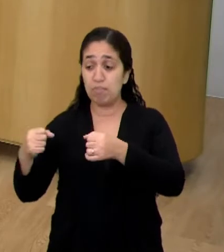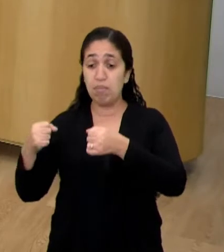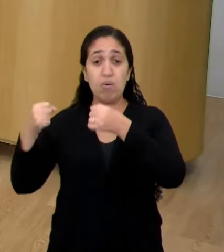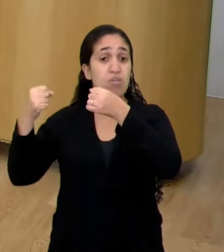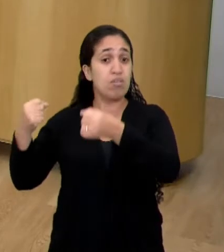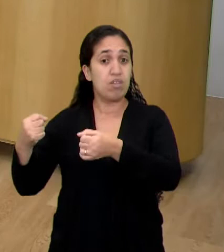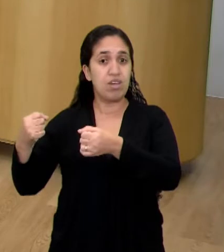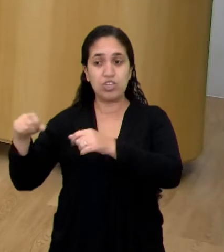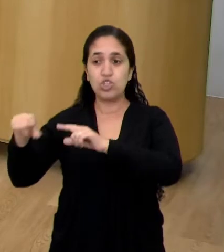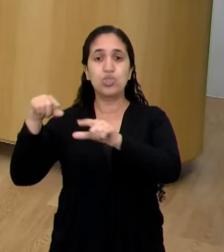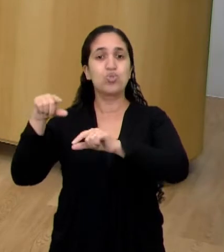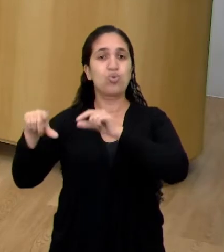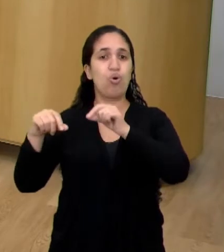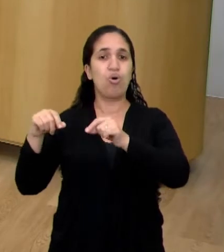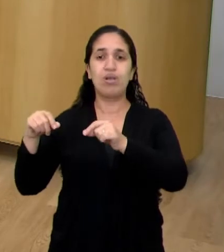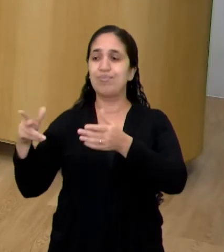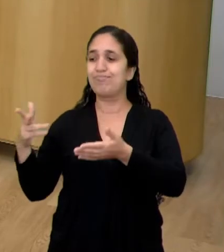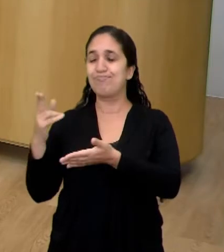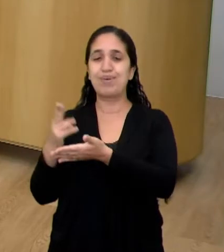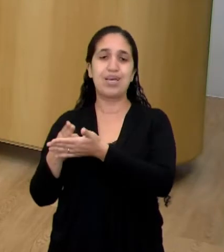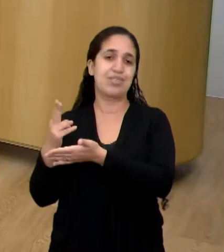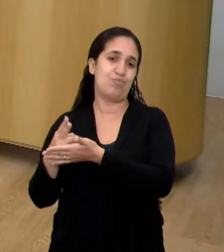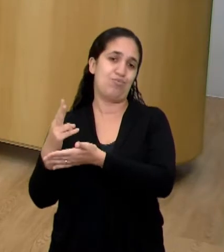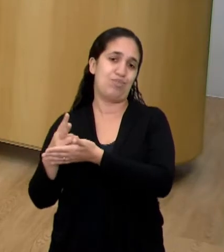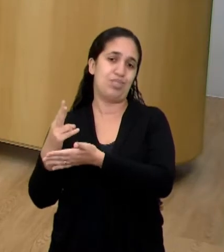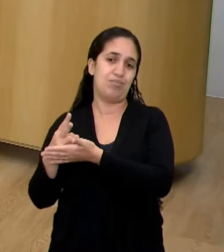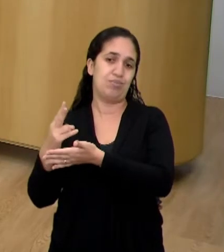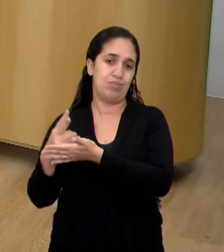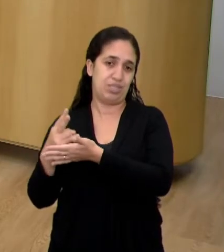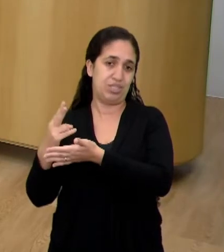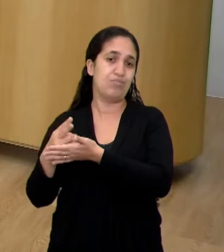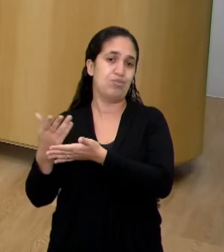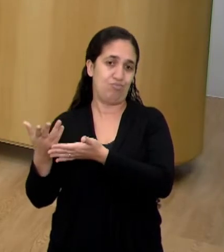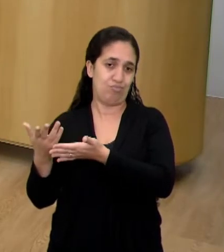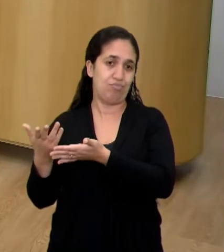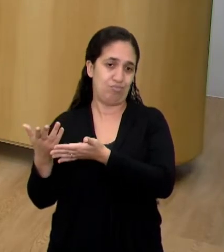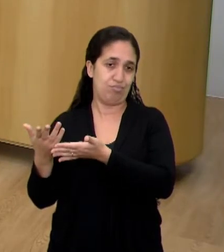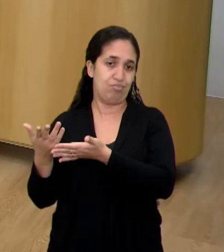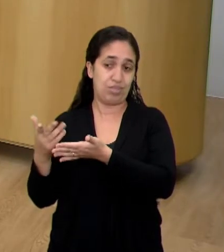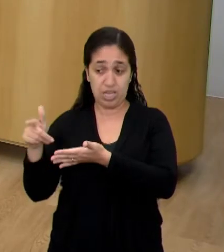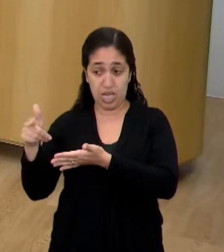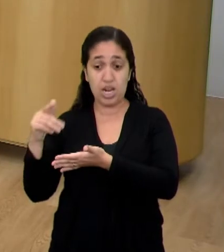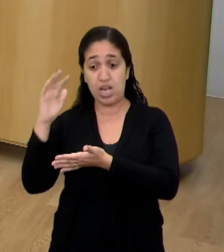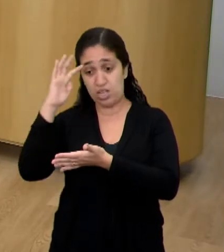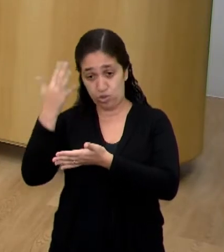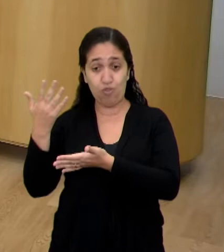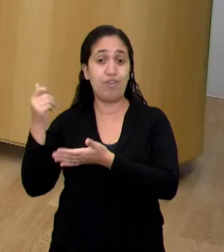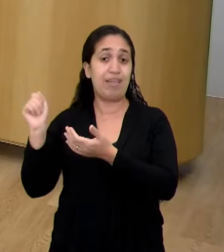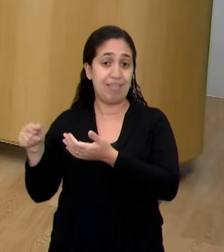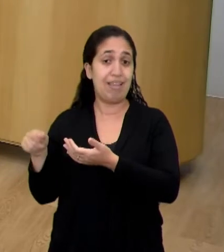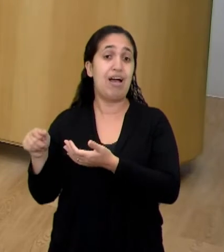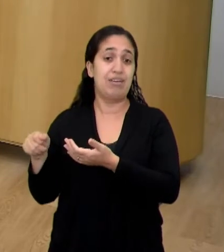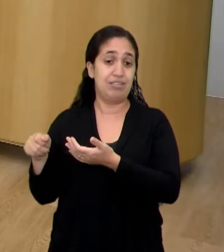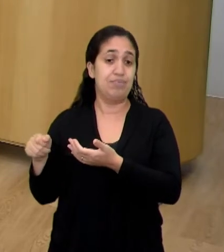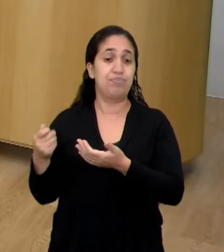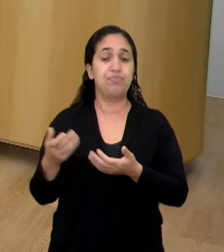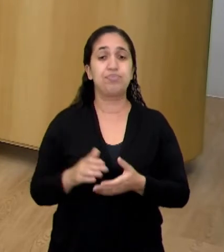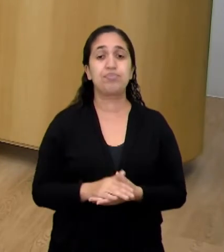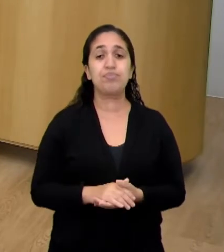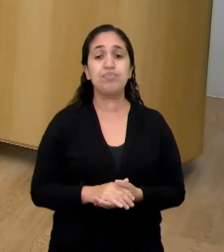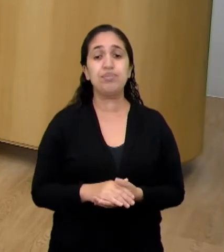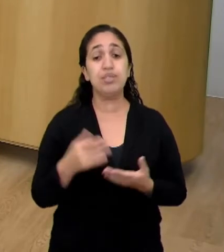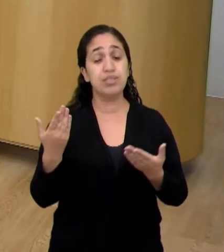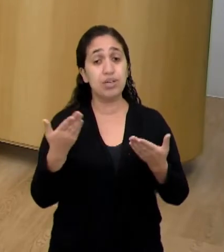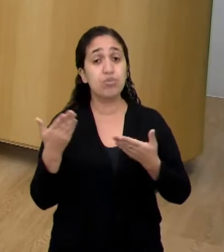de decisão, continuar as mesmas pessoas. De quem tem poder em mãos para fazer as mudanças. E aí foi isso que foi falado ali. E aí eu